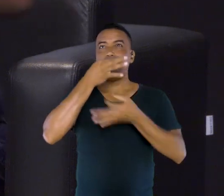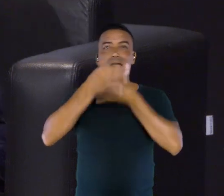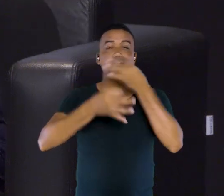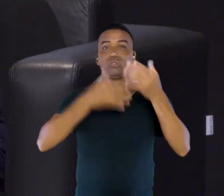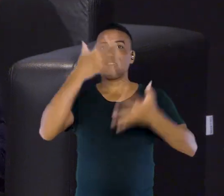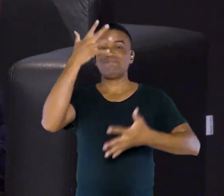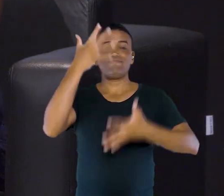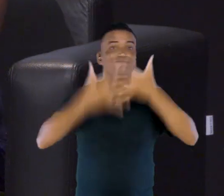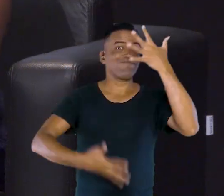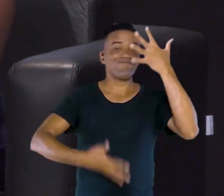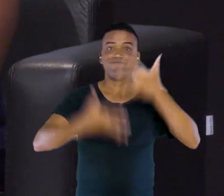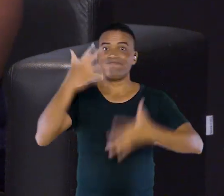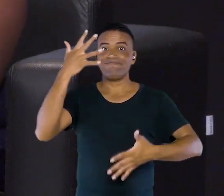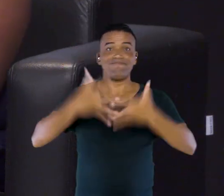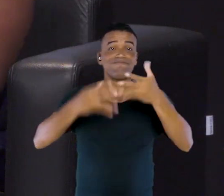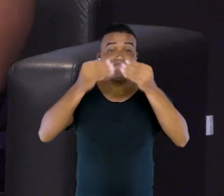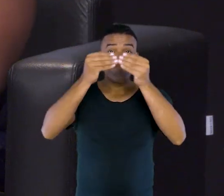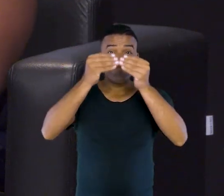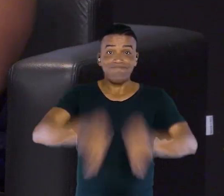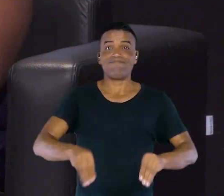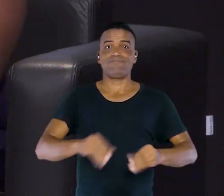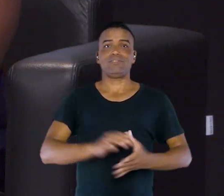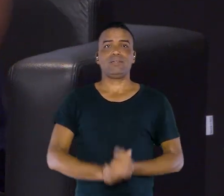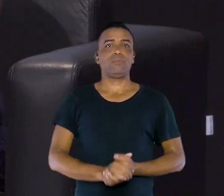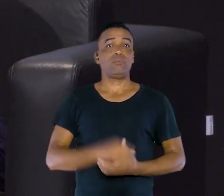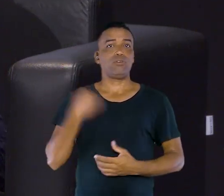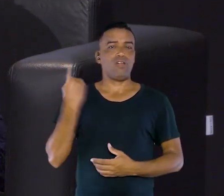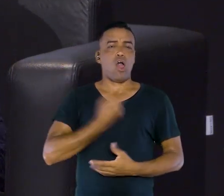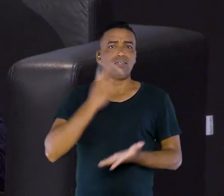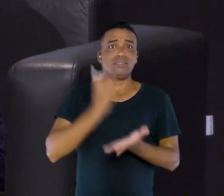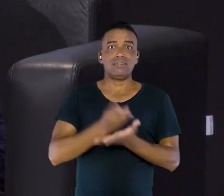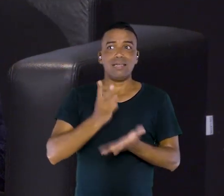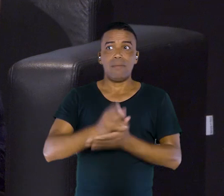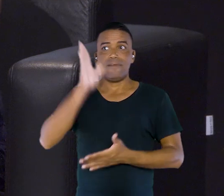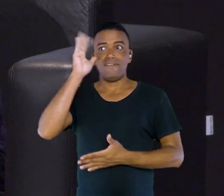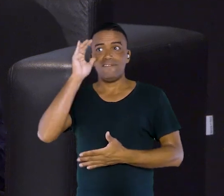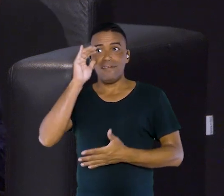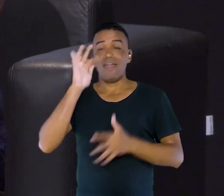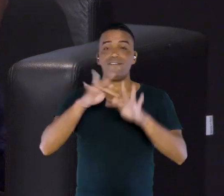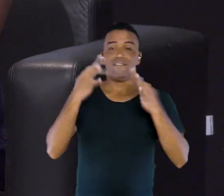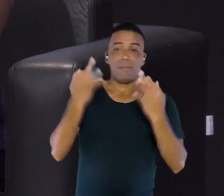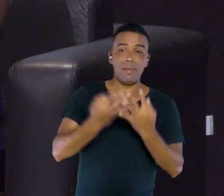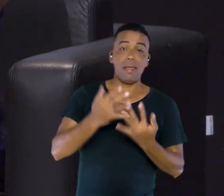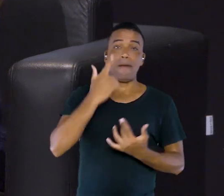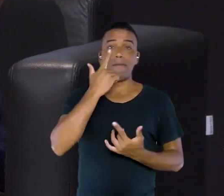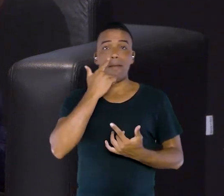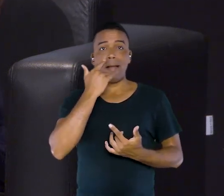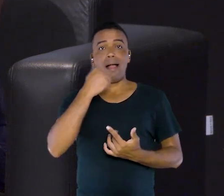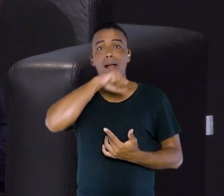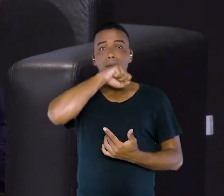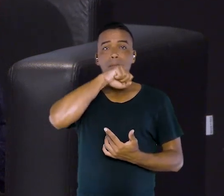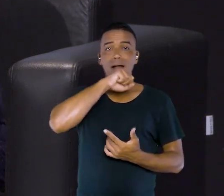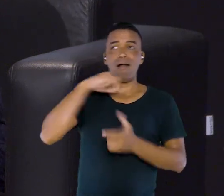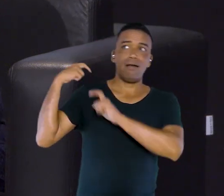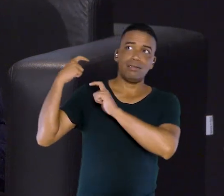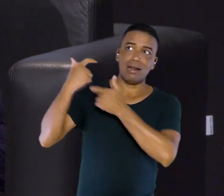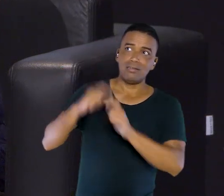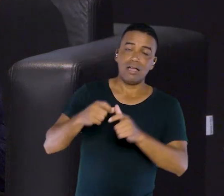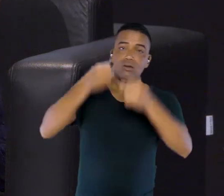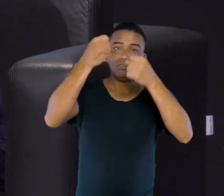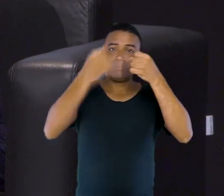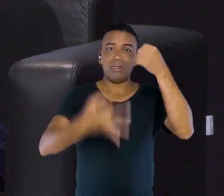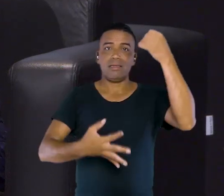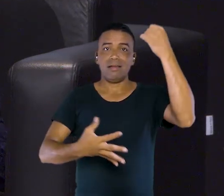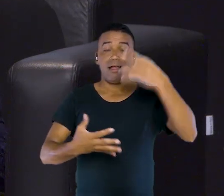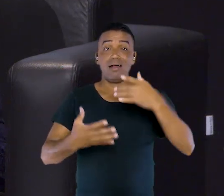que atrapalha, sabe? Porque a gente sempre ouve os nossos pais falando que